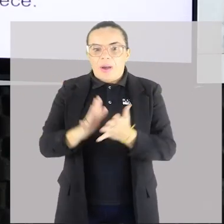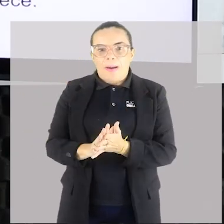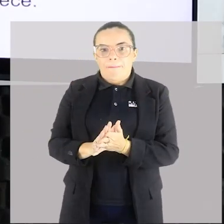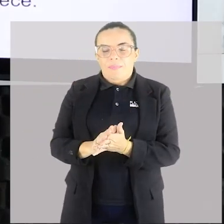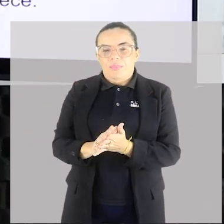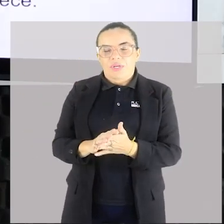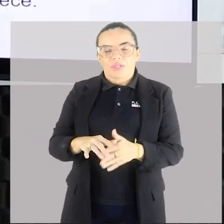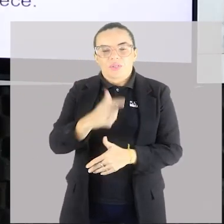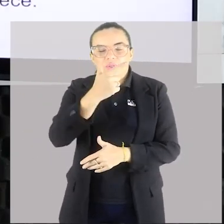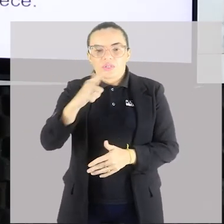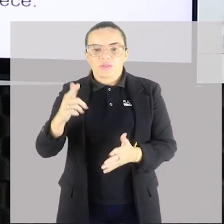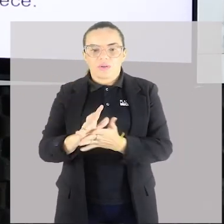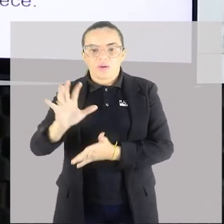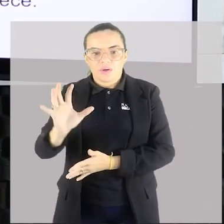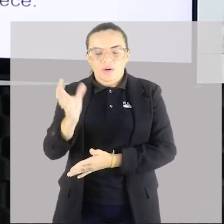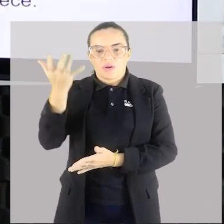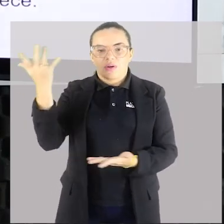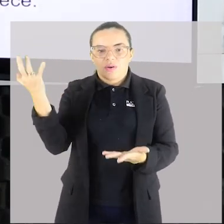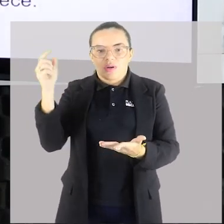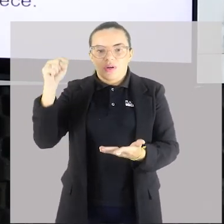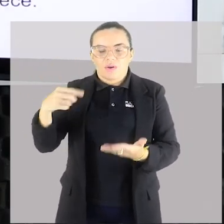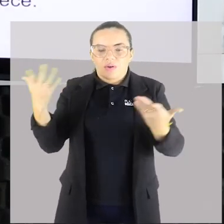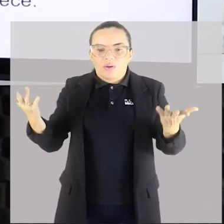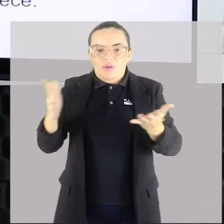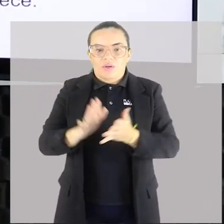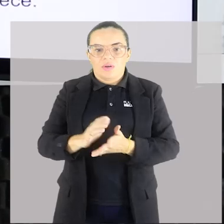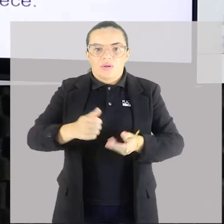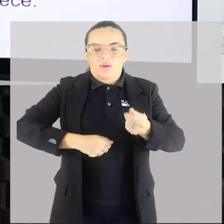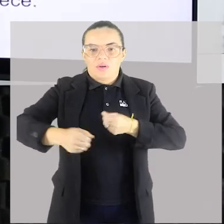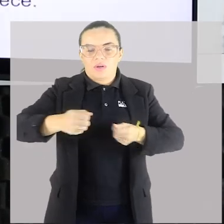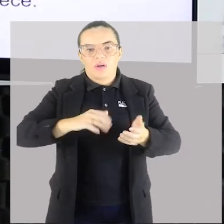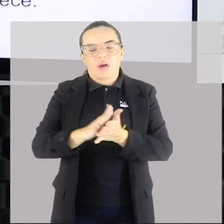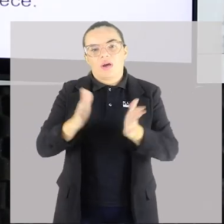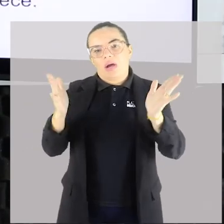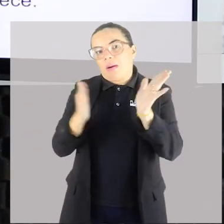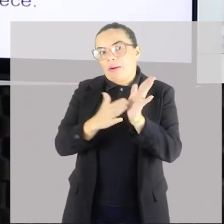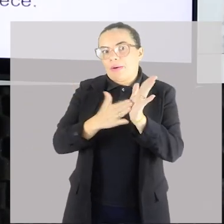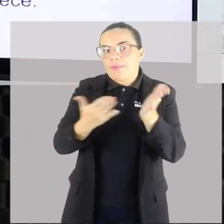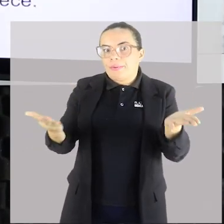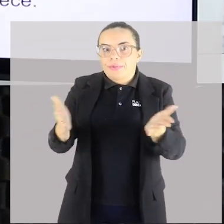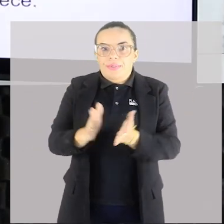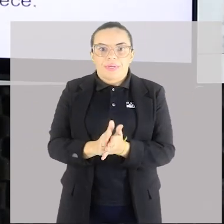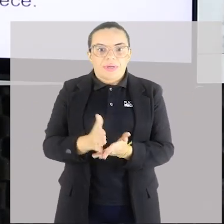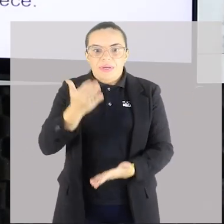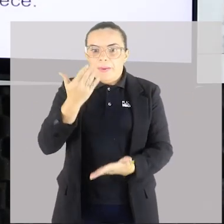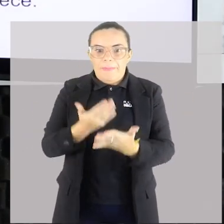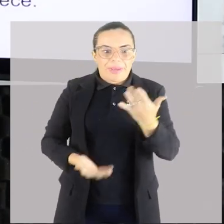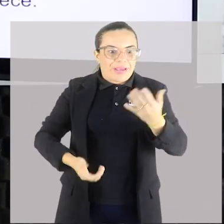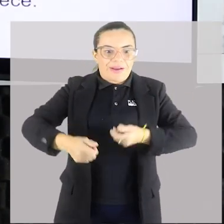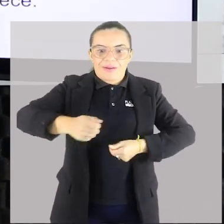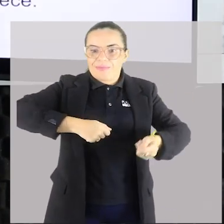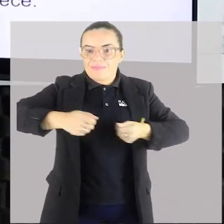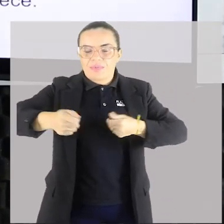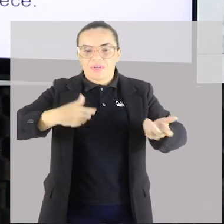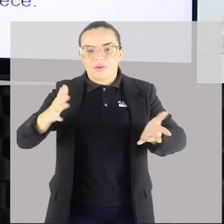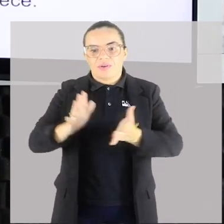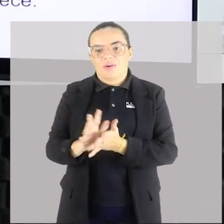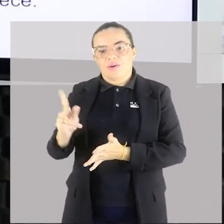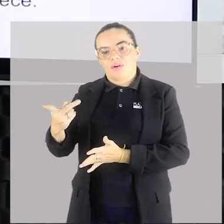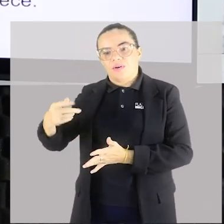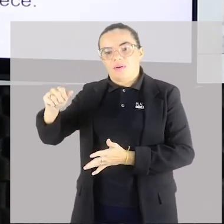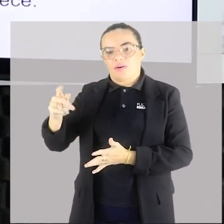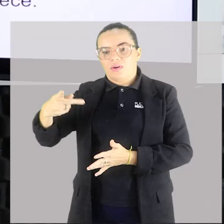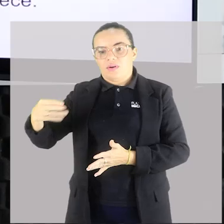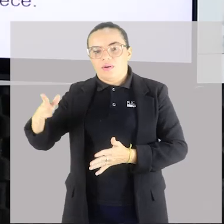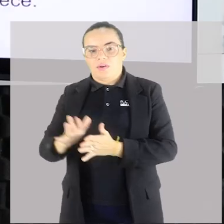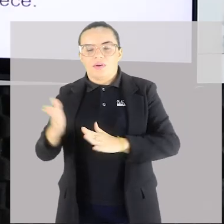ser que até alguma coisa saia do controle, mas a proposta talvez seja essa. Então, o happening ele é uma estrutura artística